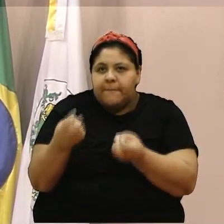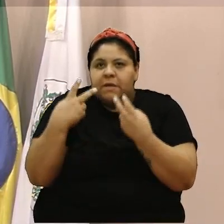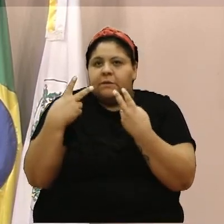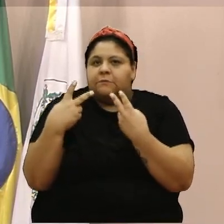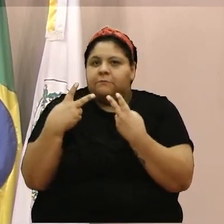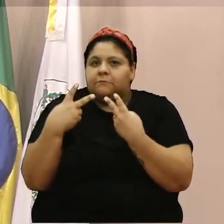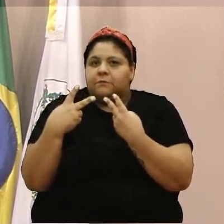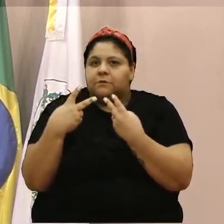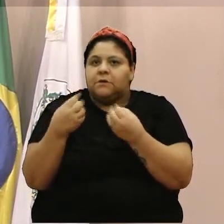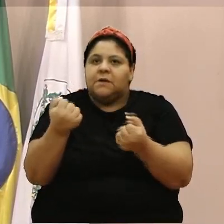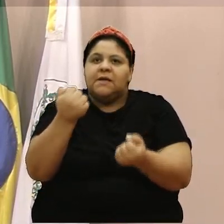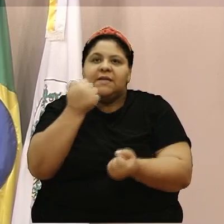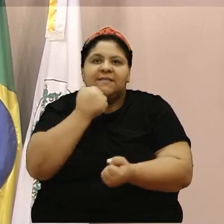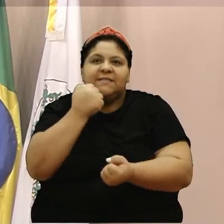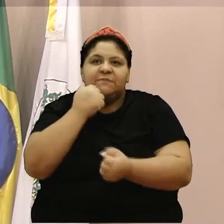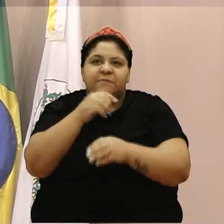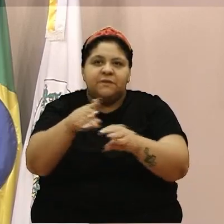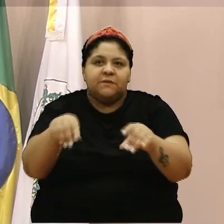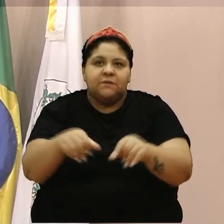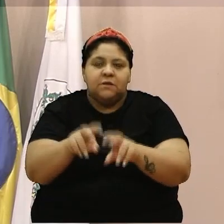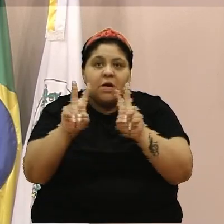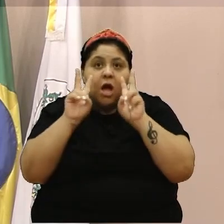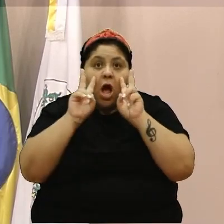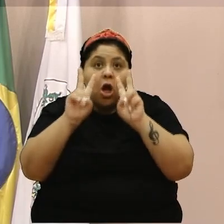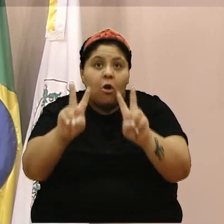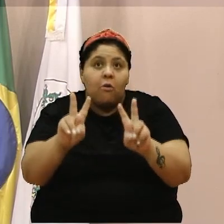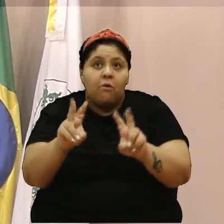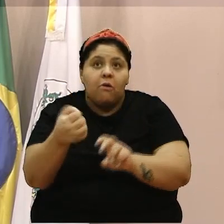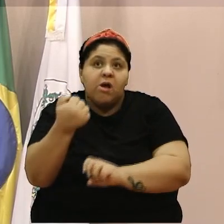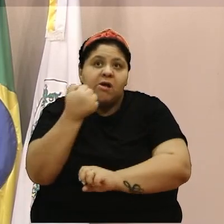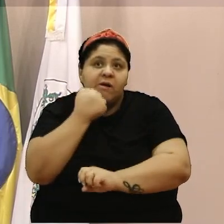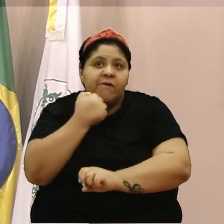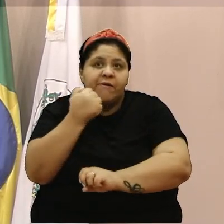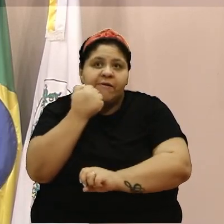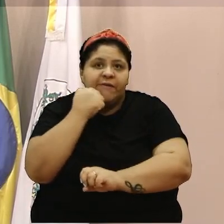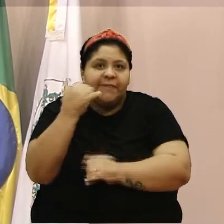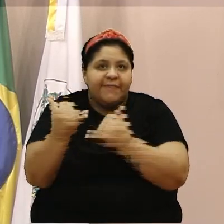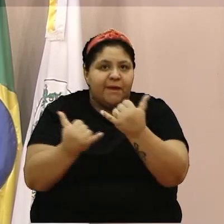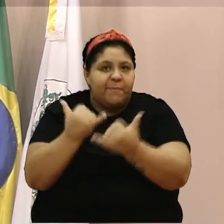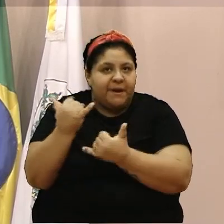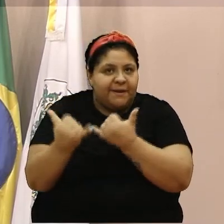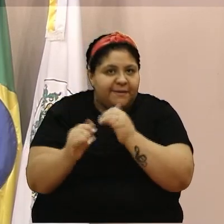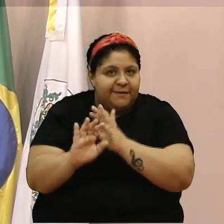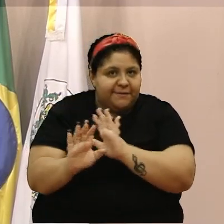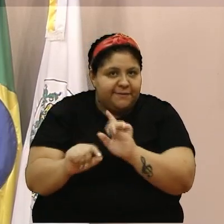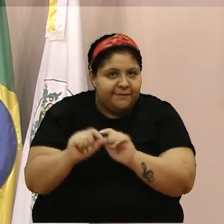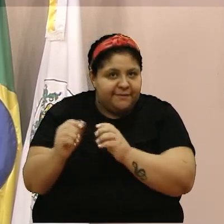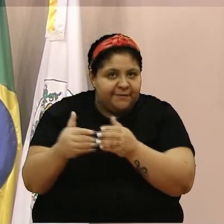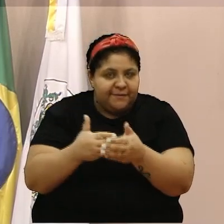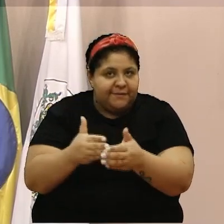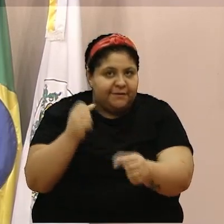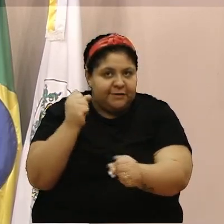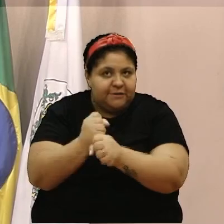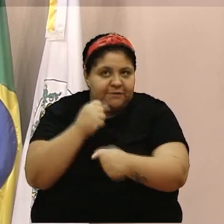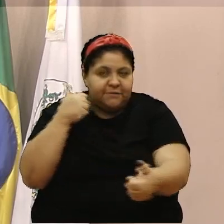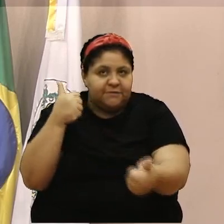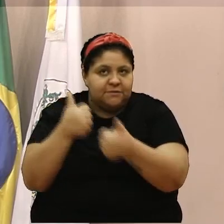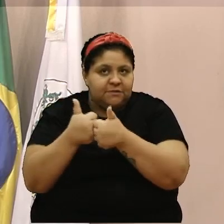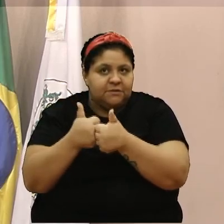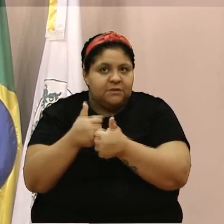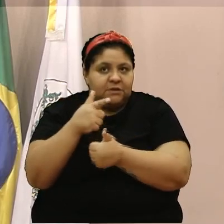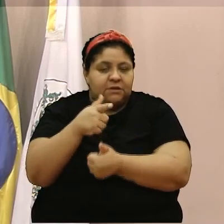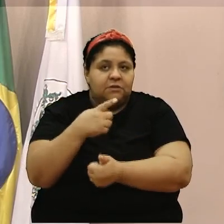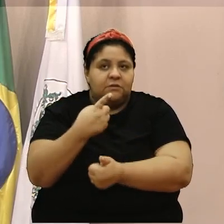as pedras. Acompanhem, vocês vão ver o tamanho da brincadeira, para quem não acompanha a obra de perto lá. E isso aqui faz